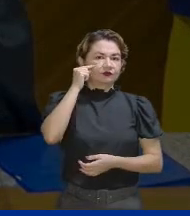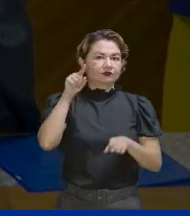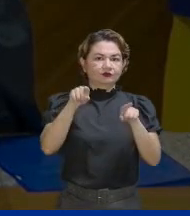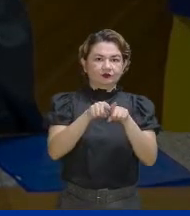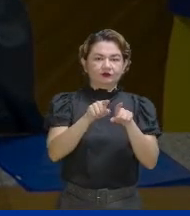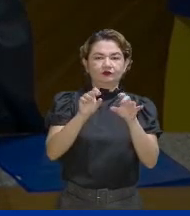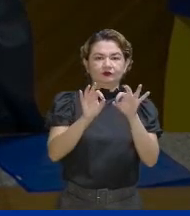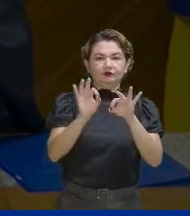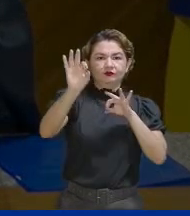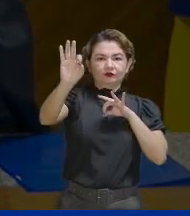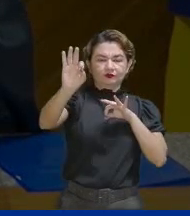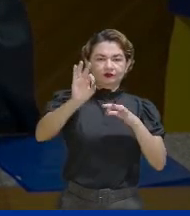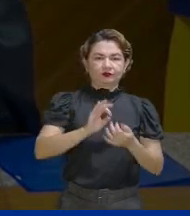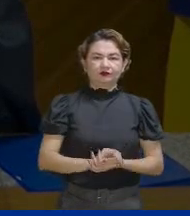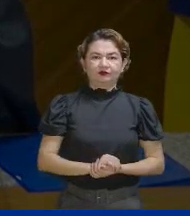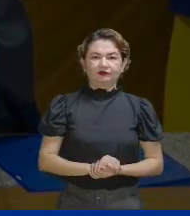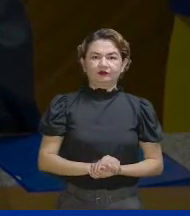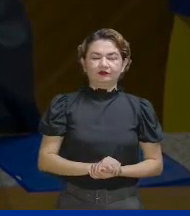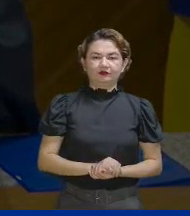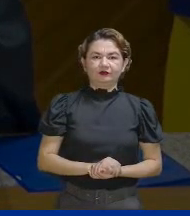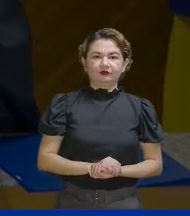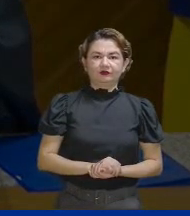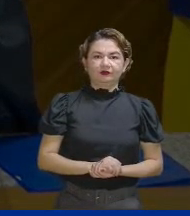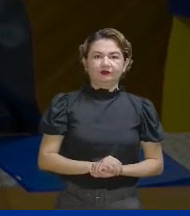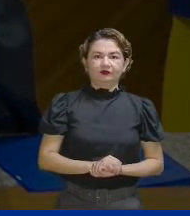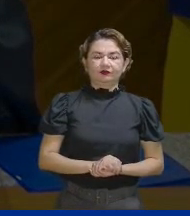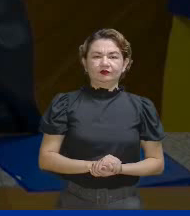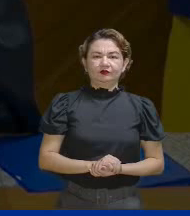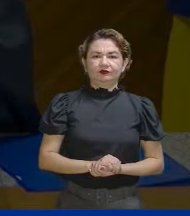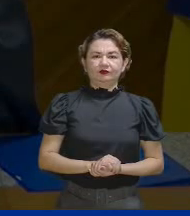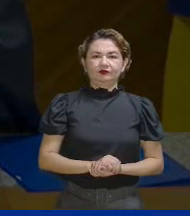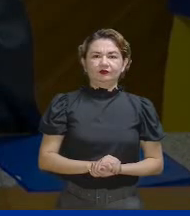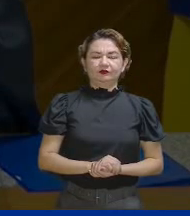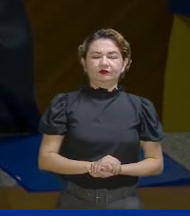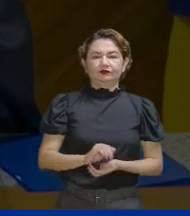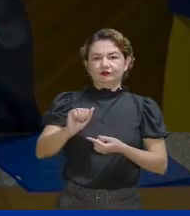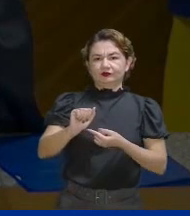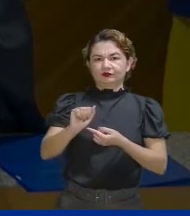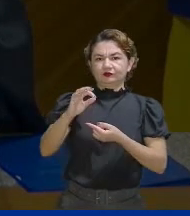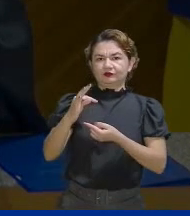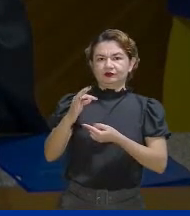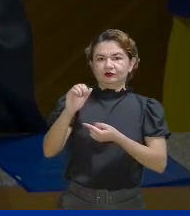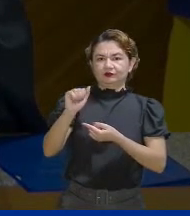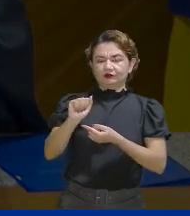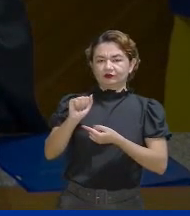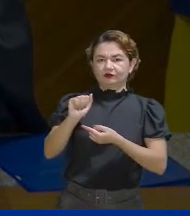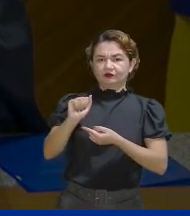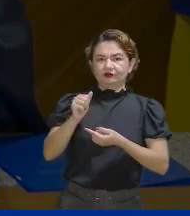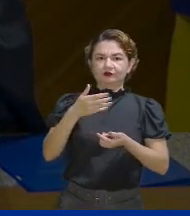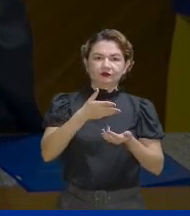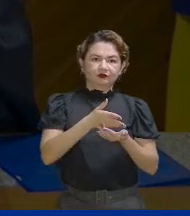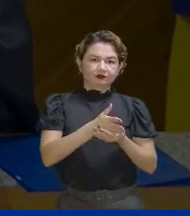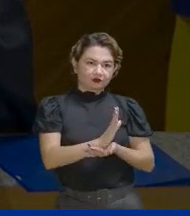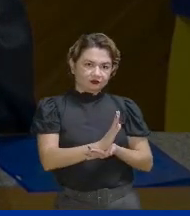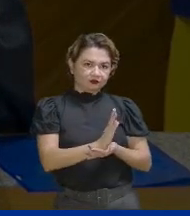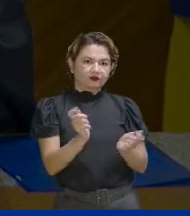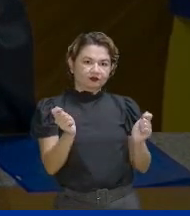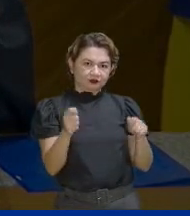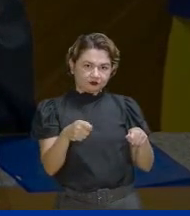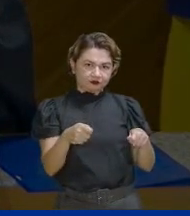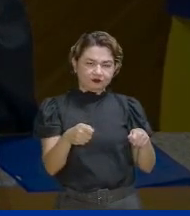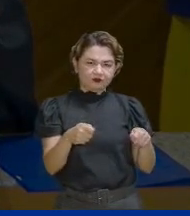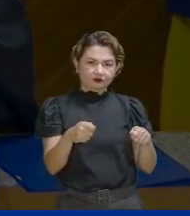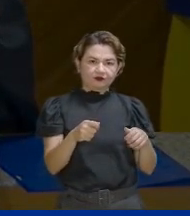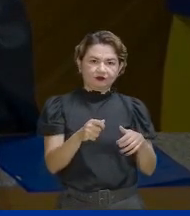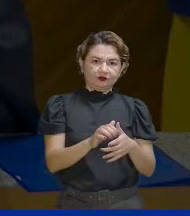Silvério é branco, de cabelos castanhos escuros, curtos, cortiços laterais. Usa óculos de armação escura, nariz afilado, bigode